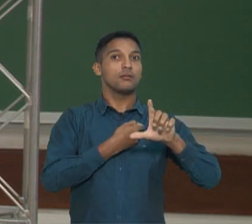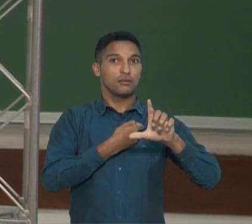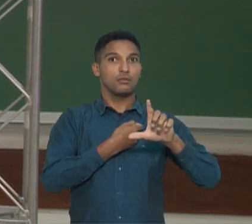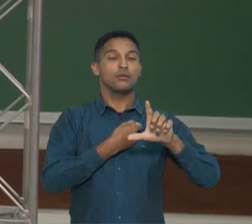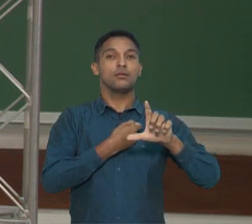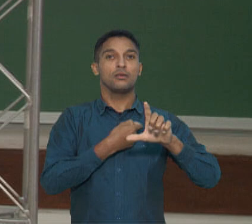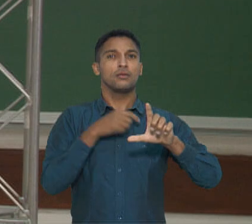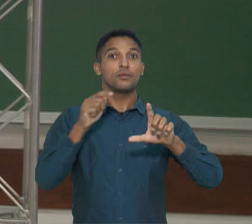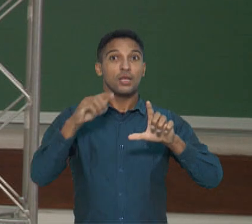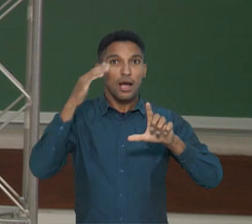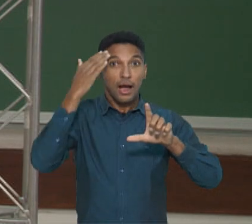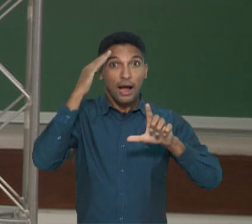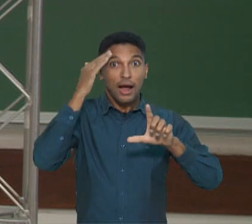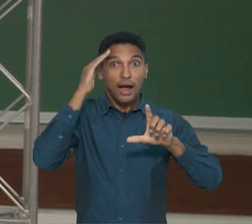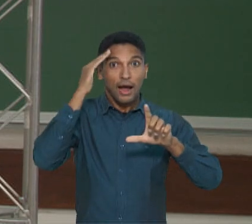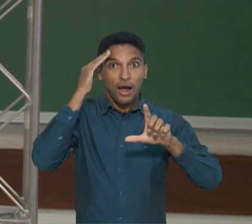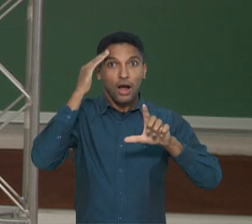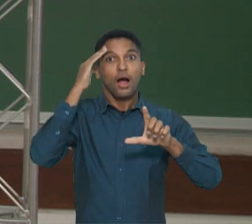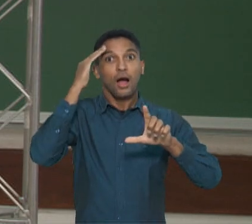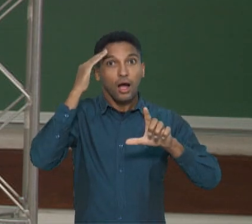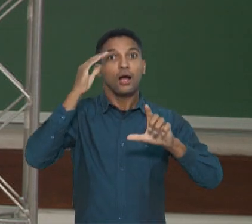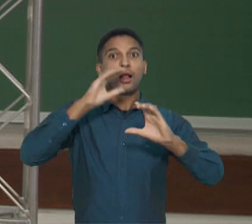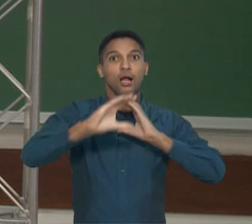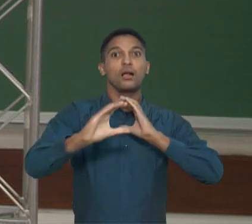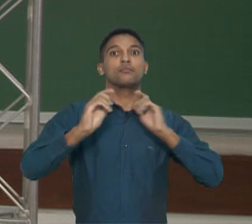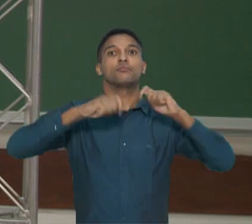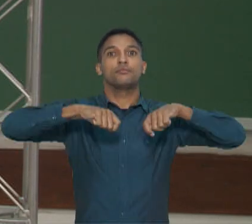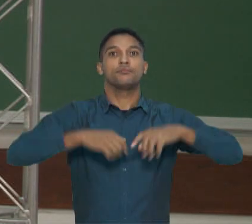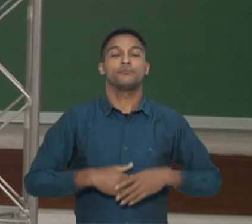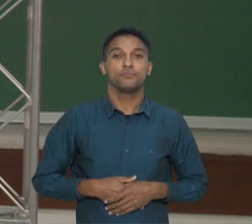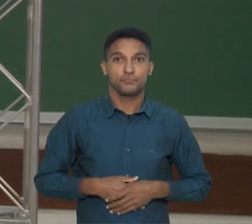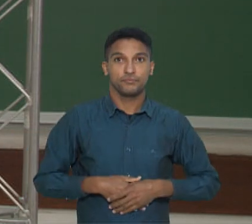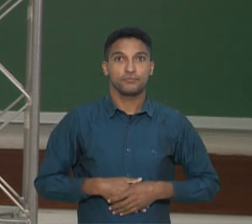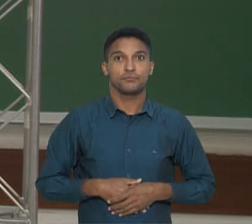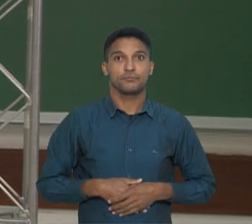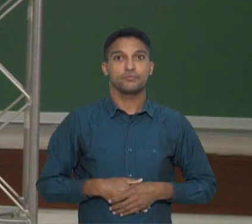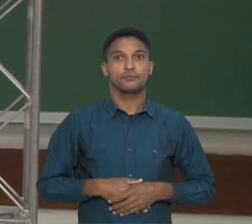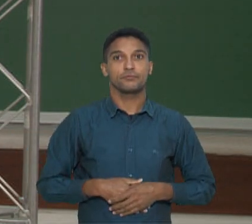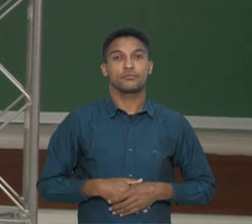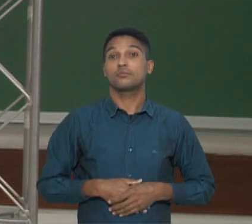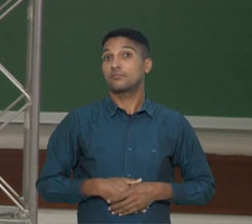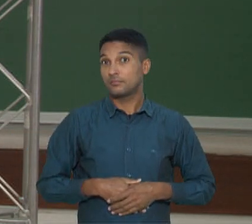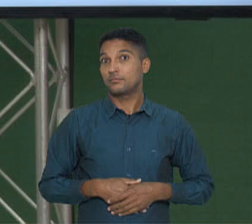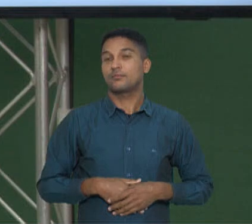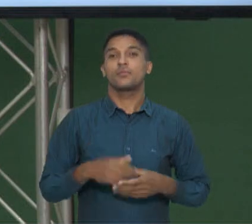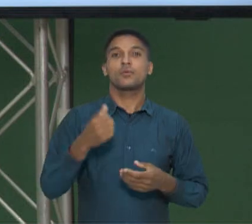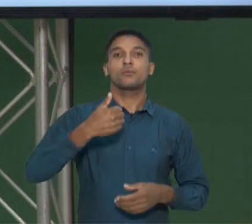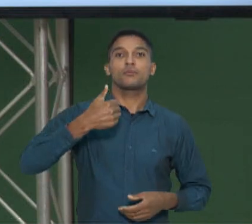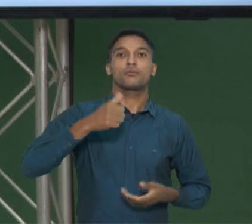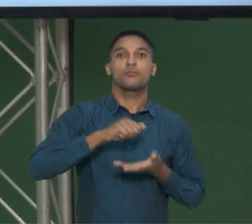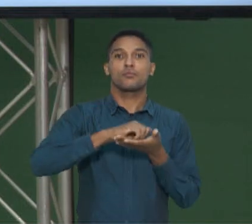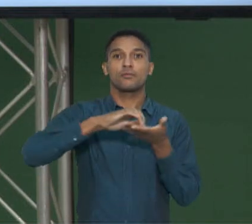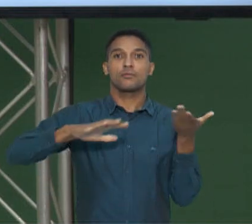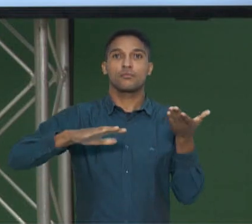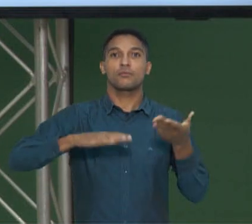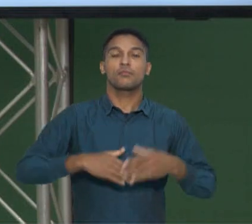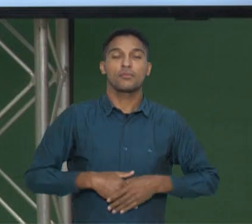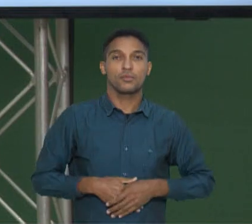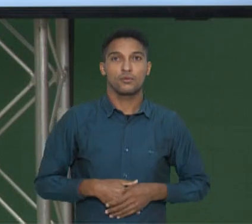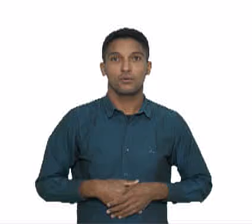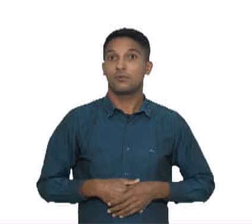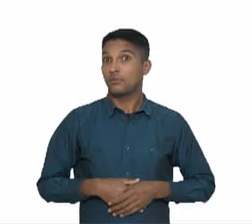essa conversação e aguçar muito mais aí a sua língua, beleza? Primeira atividade, em la